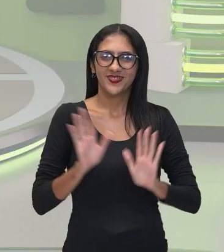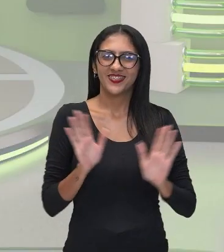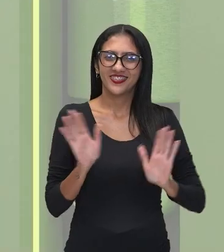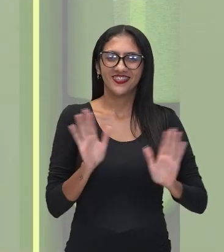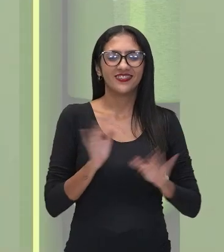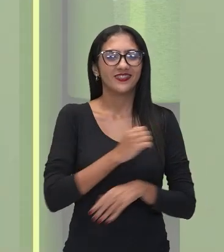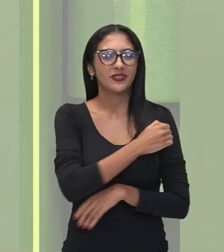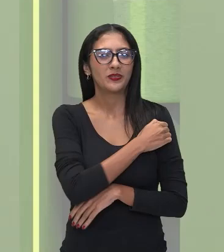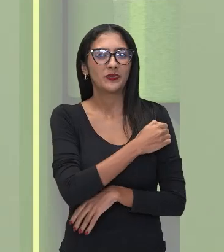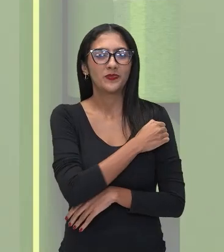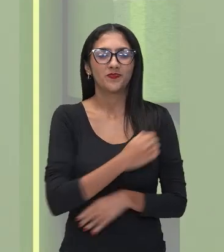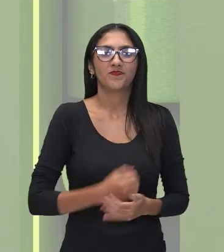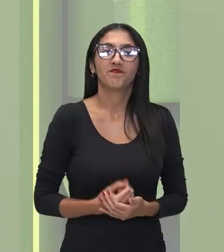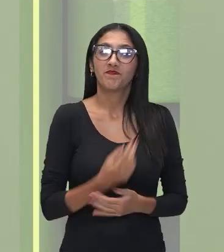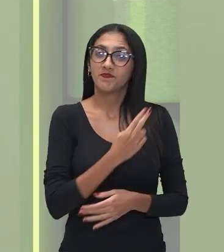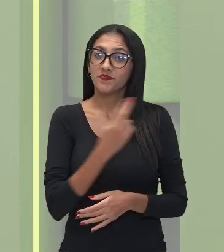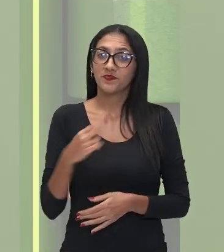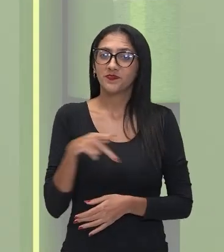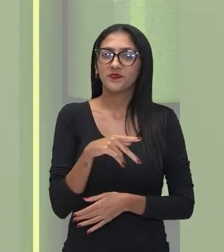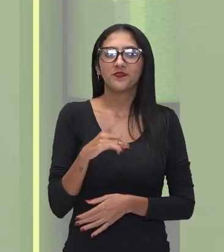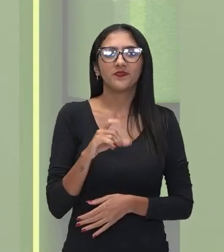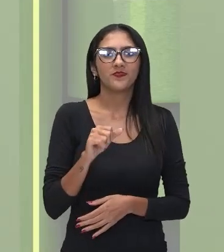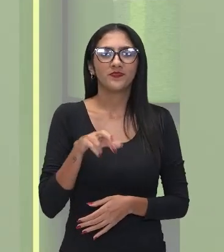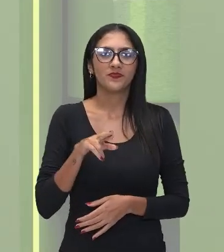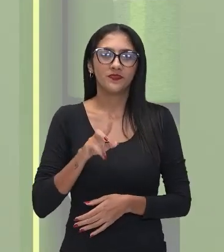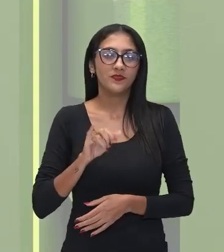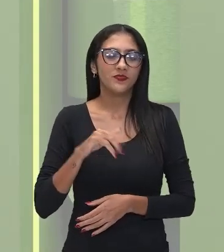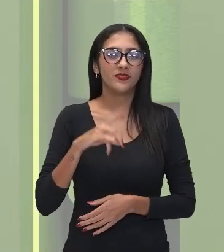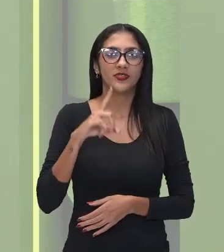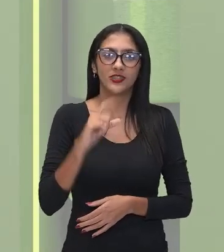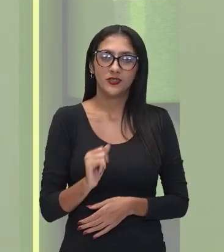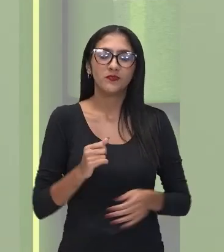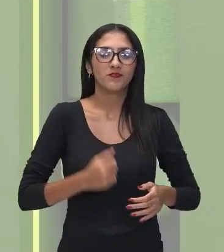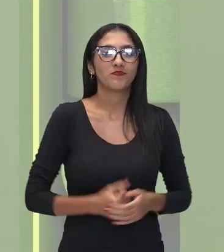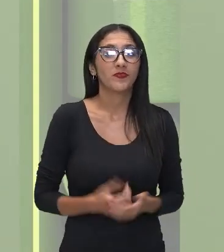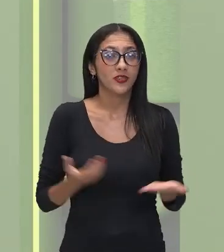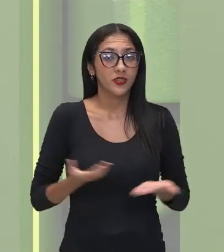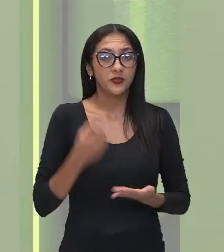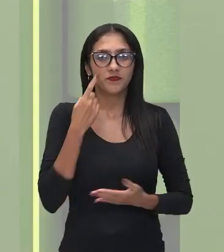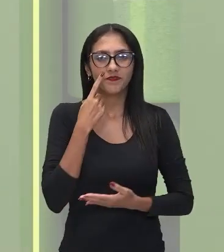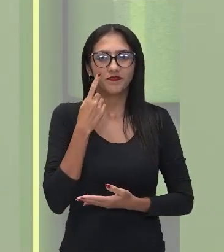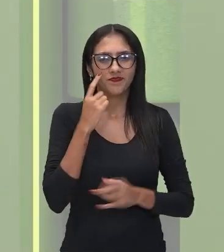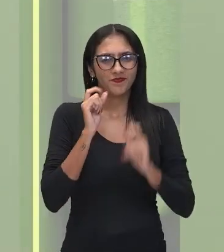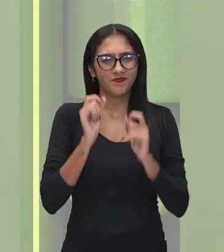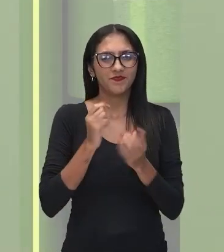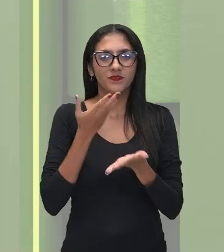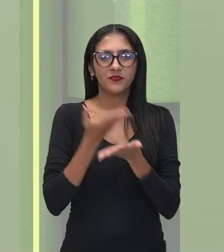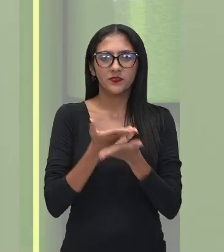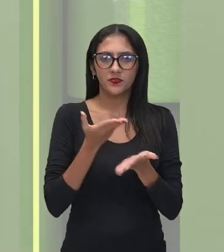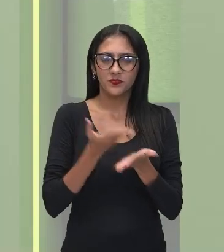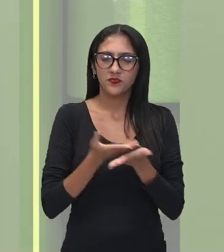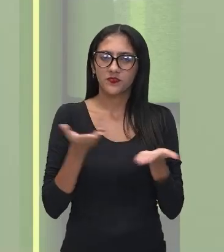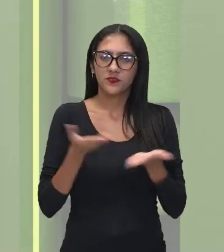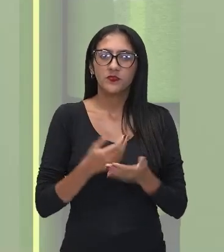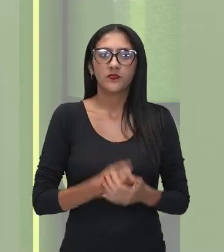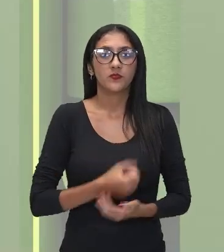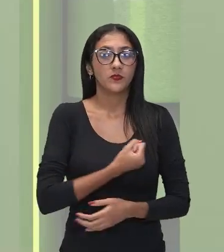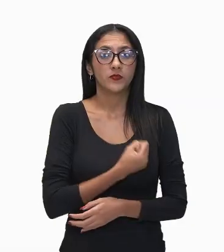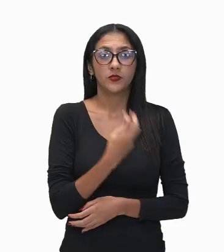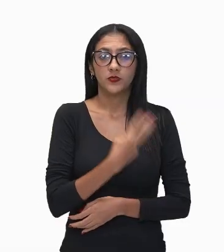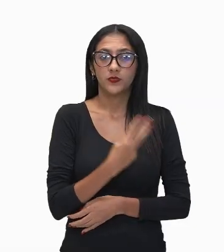alunos! Eu sou a professora Darlinda Monteiro e agora vamos ver o que a gente vai ver hoje na aula